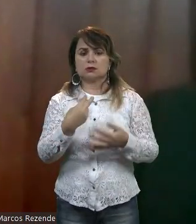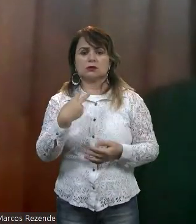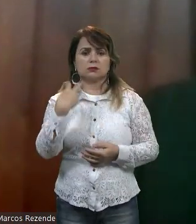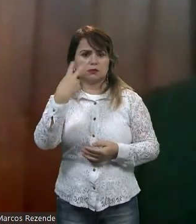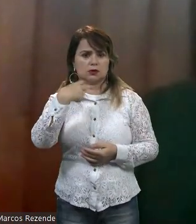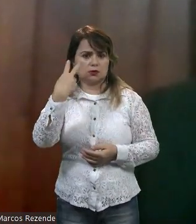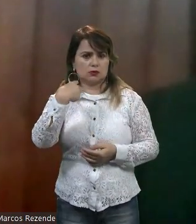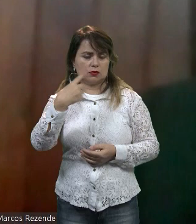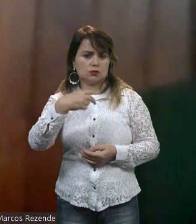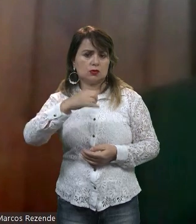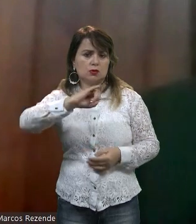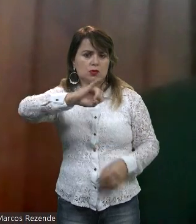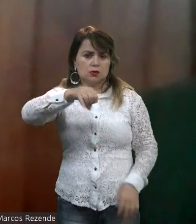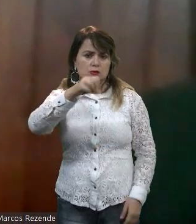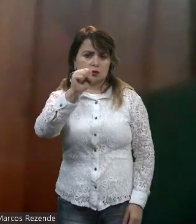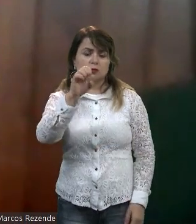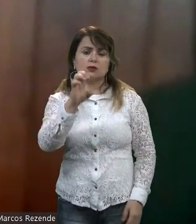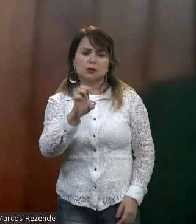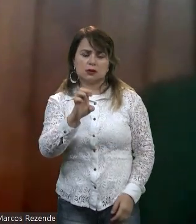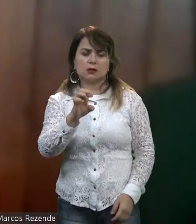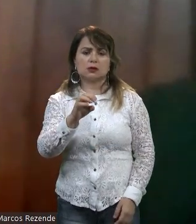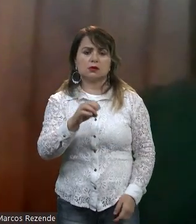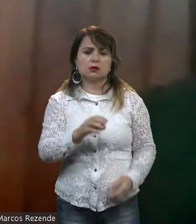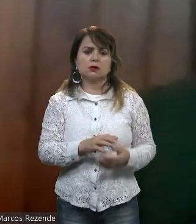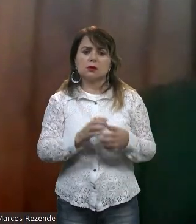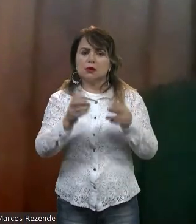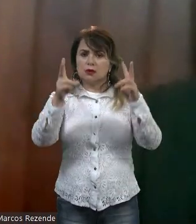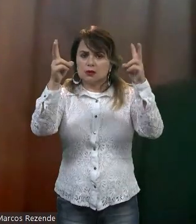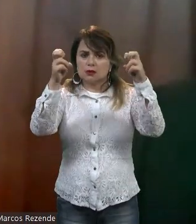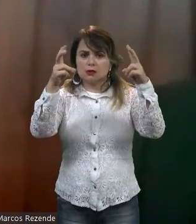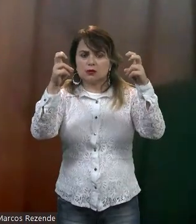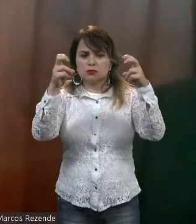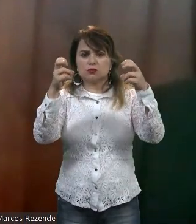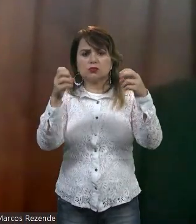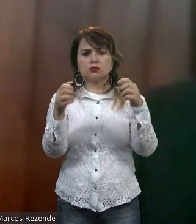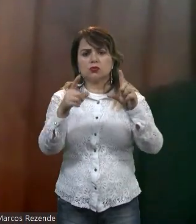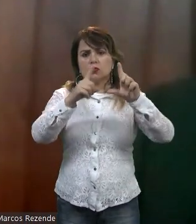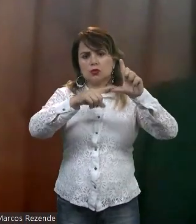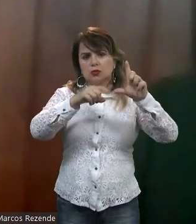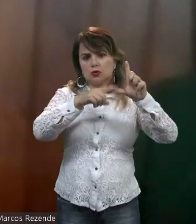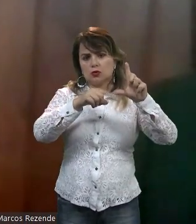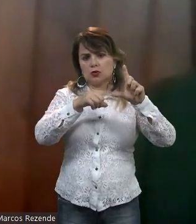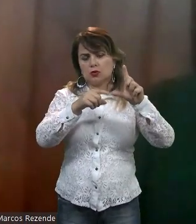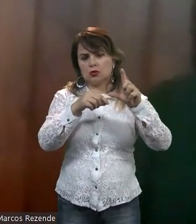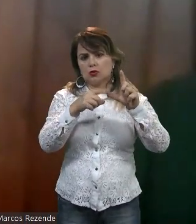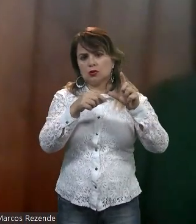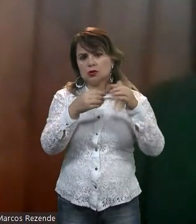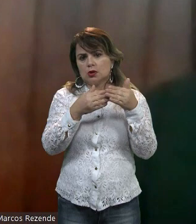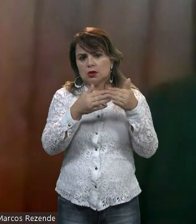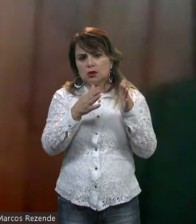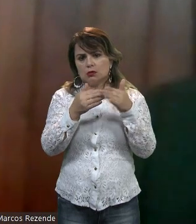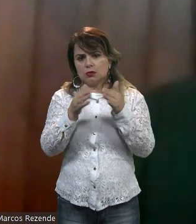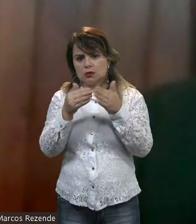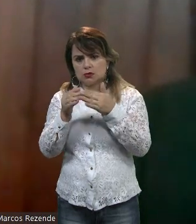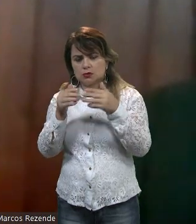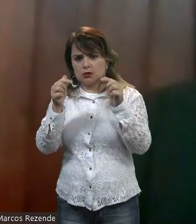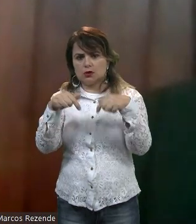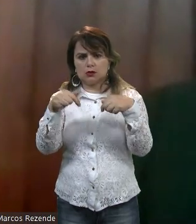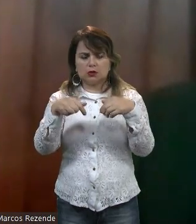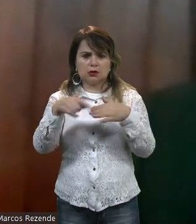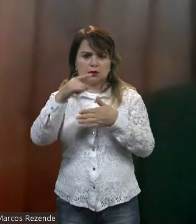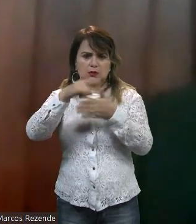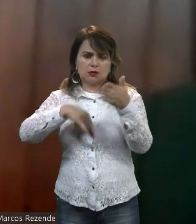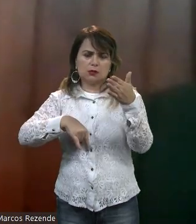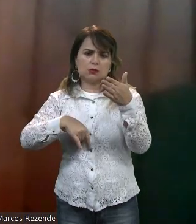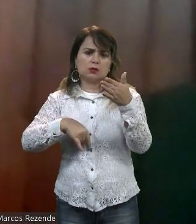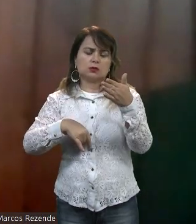Luiz, com relação à abertura que foi aprovada por essa Casa do Comércio e